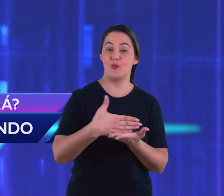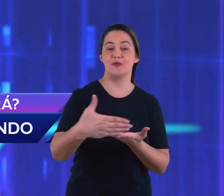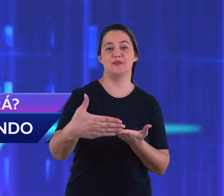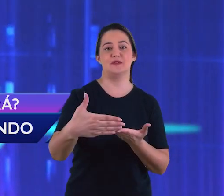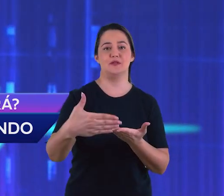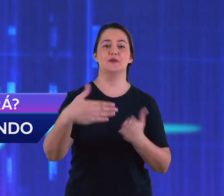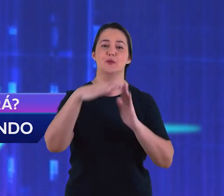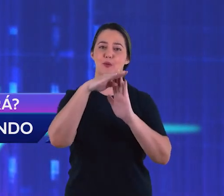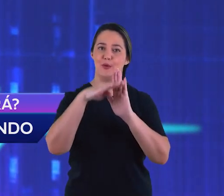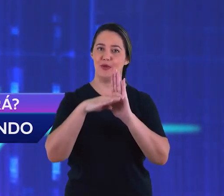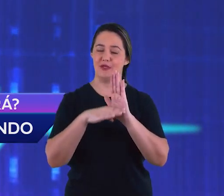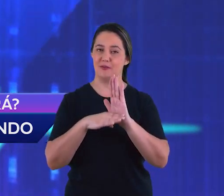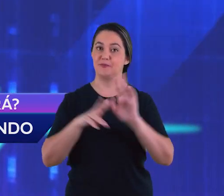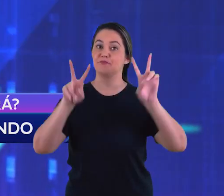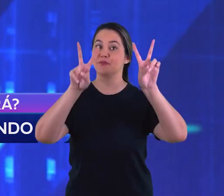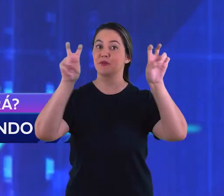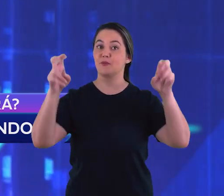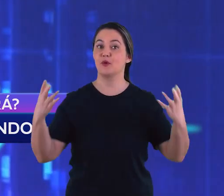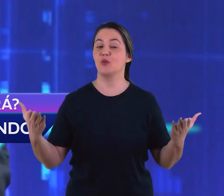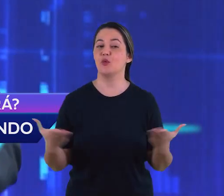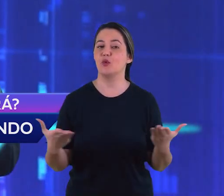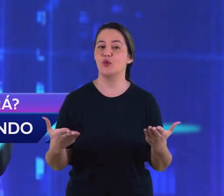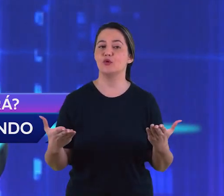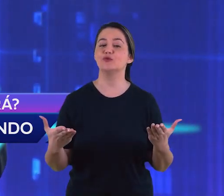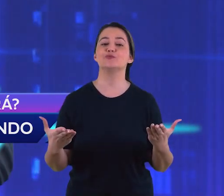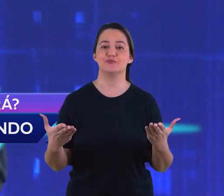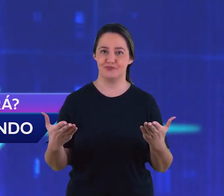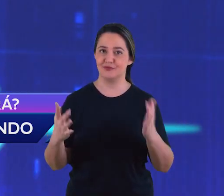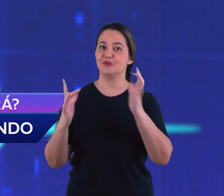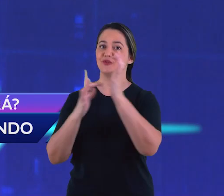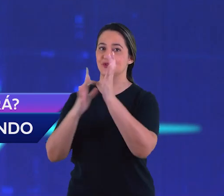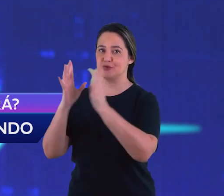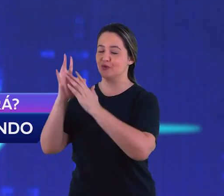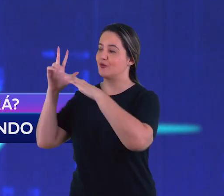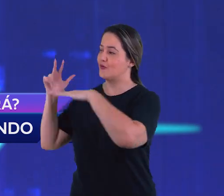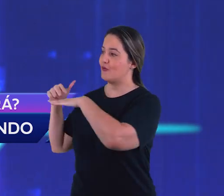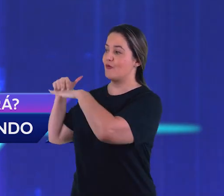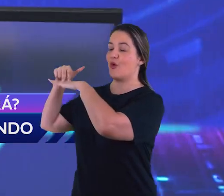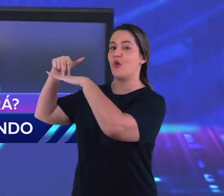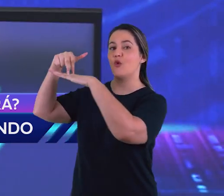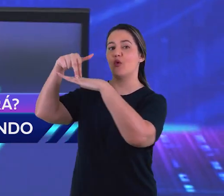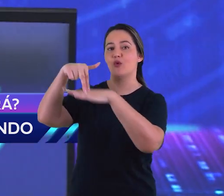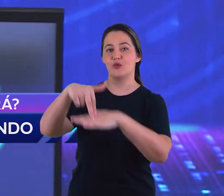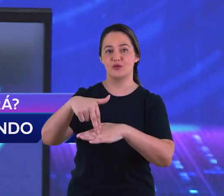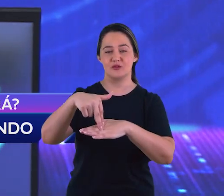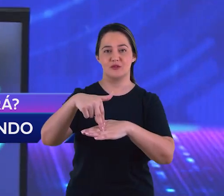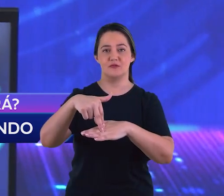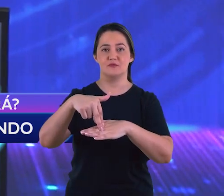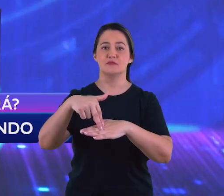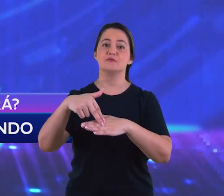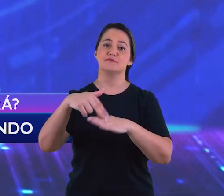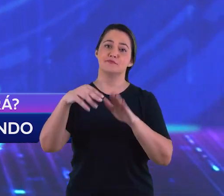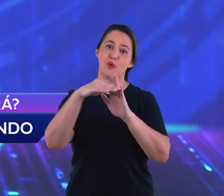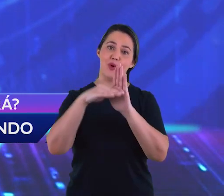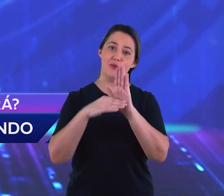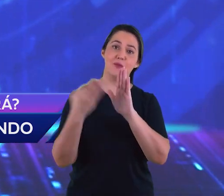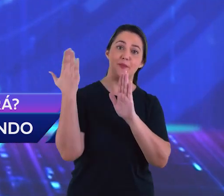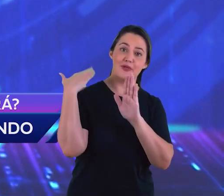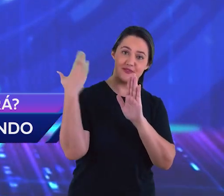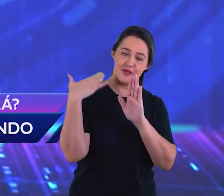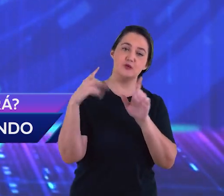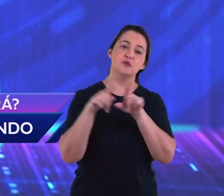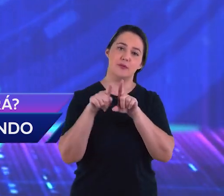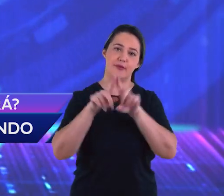começando o programa e o tema de hoje vai falar sobre a volta do Senhor Jesus. No programa anterior, nós vimos um